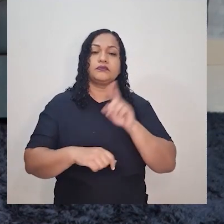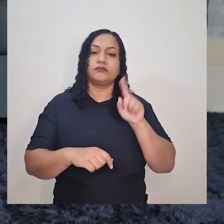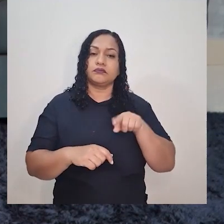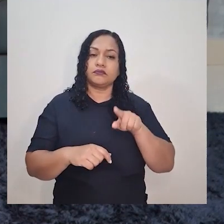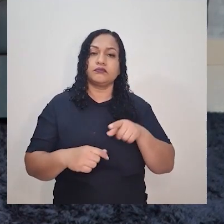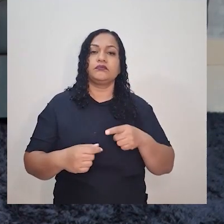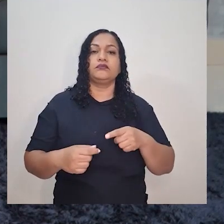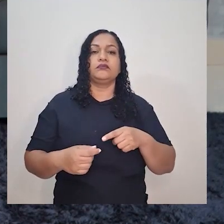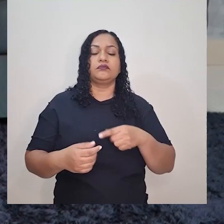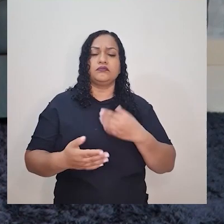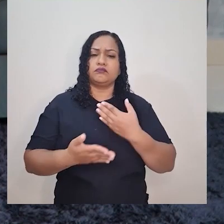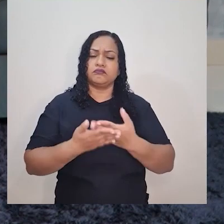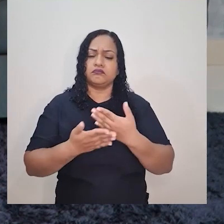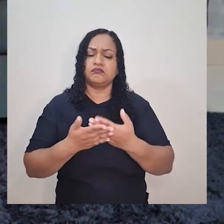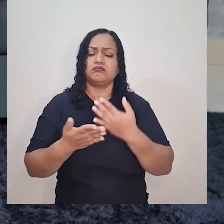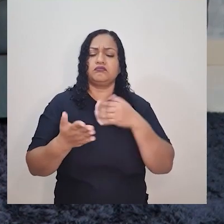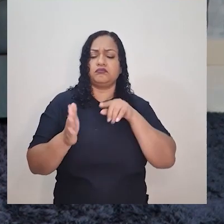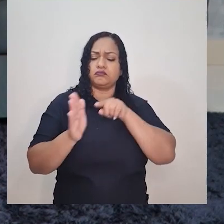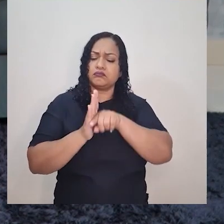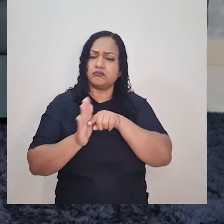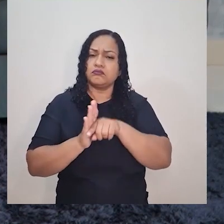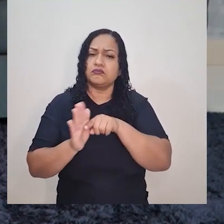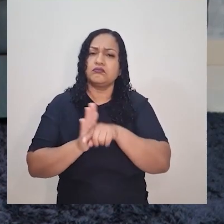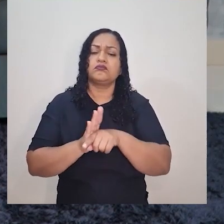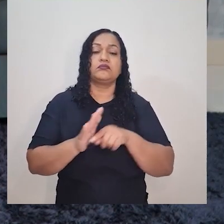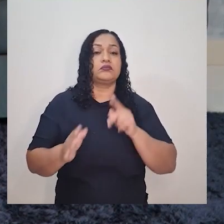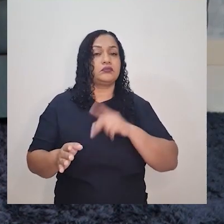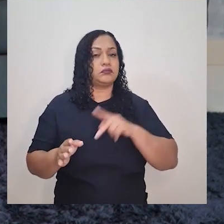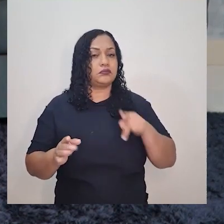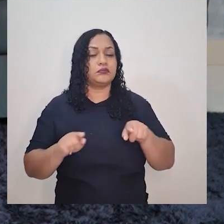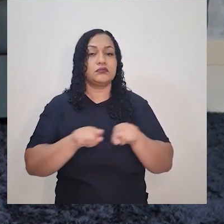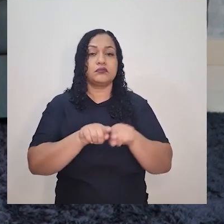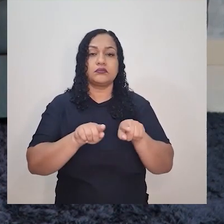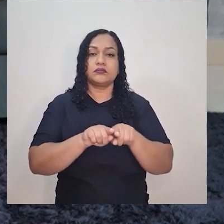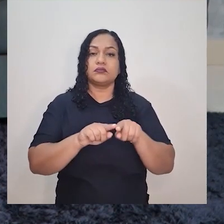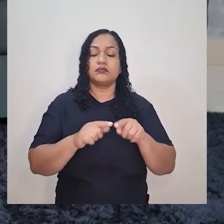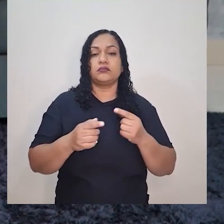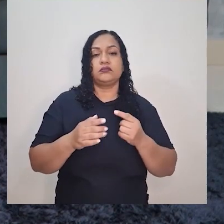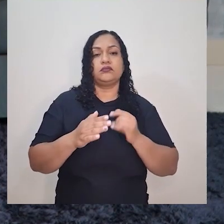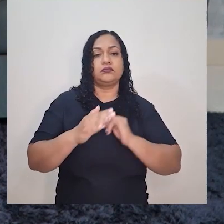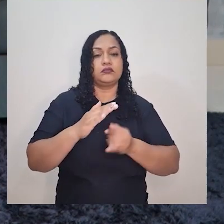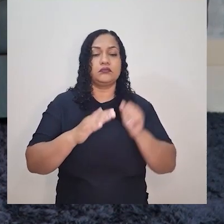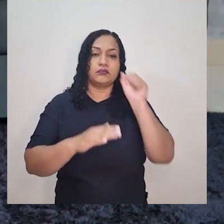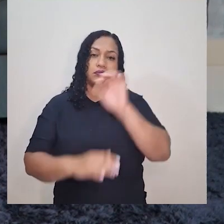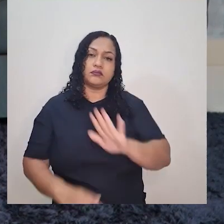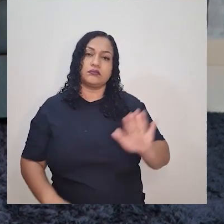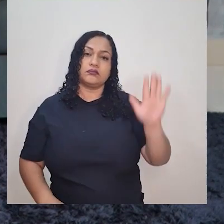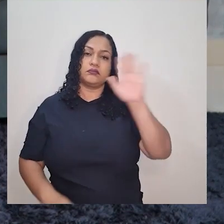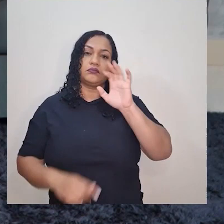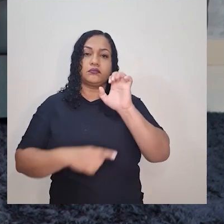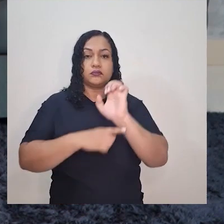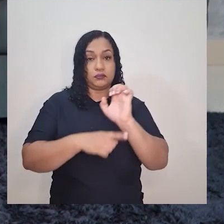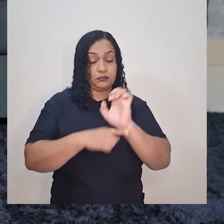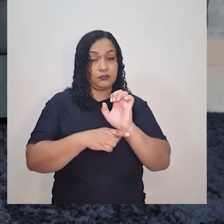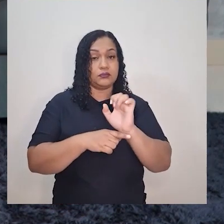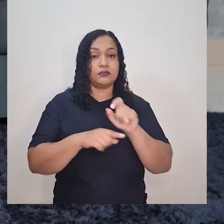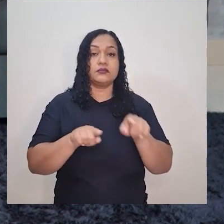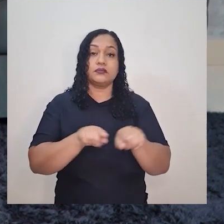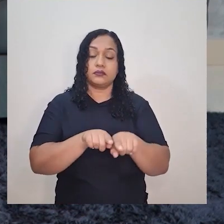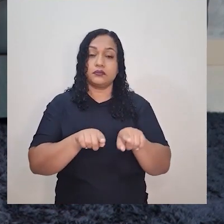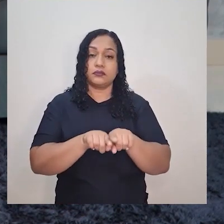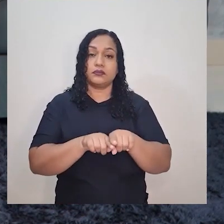para professores, pesquisadores e instituições educacionais em nível nacional, estadual